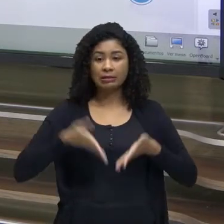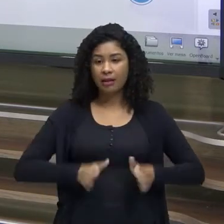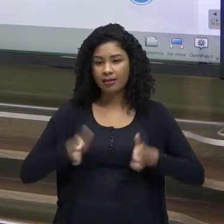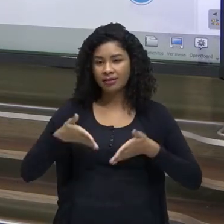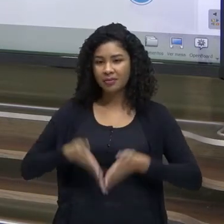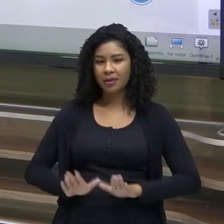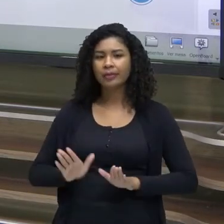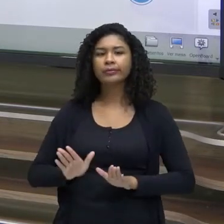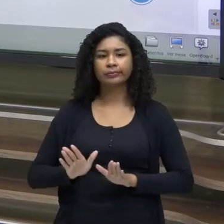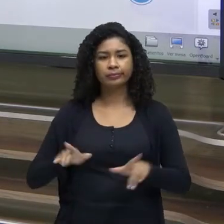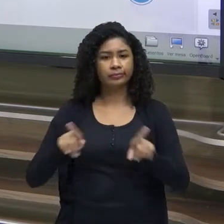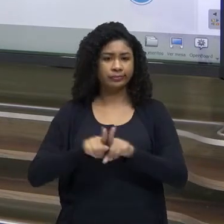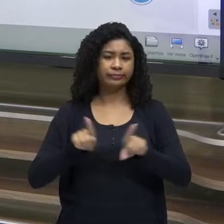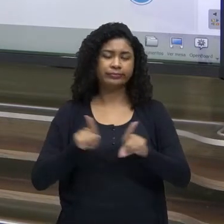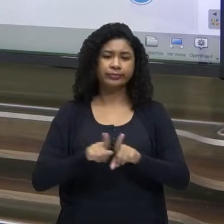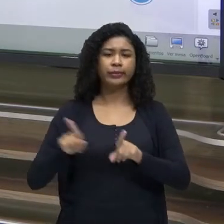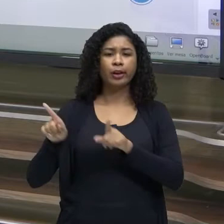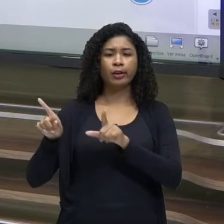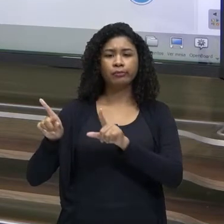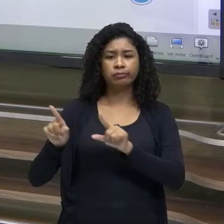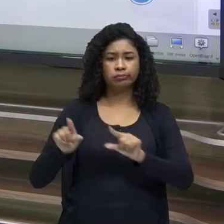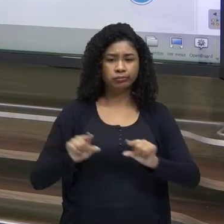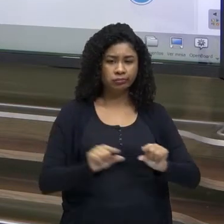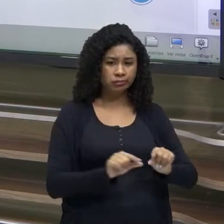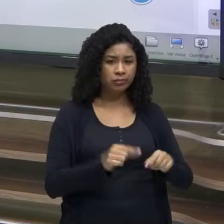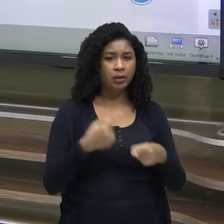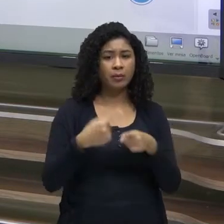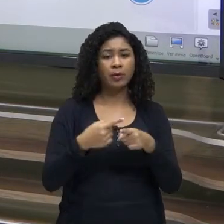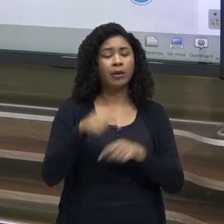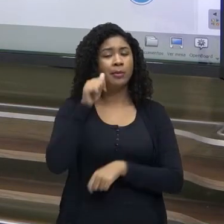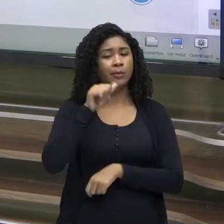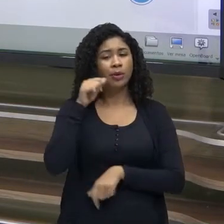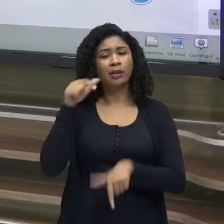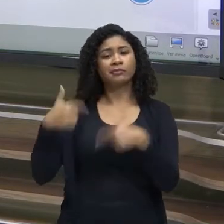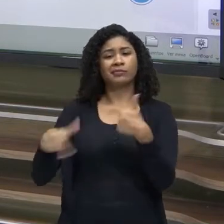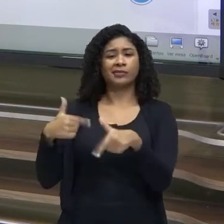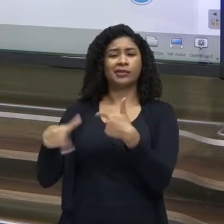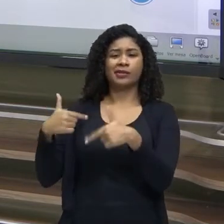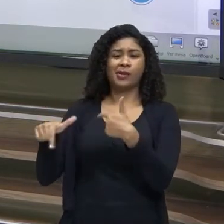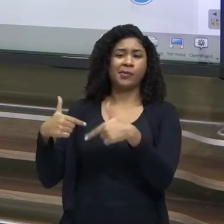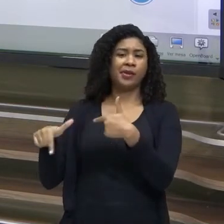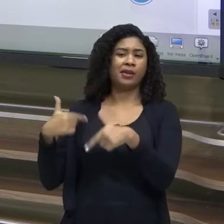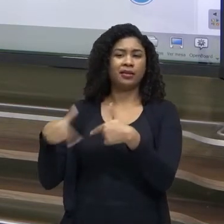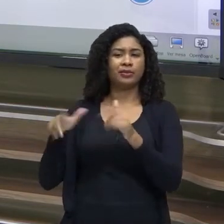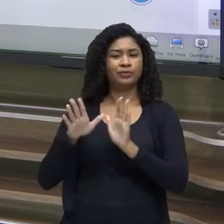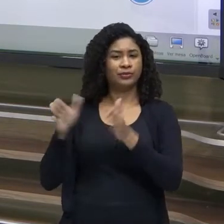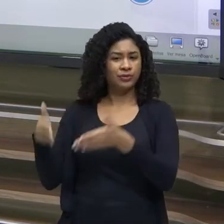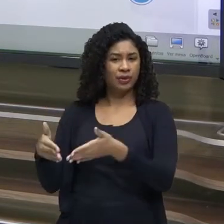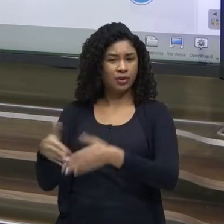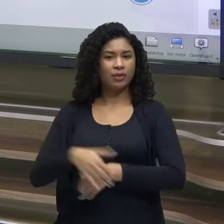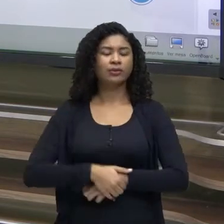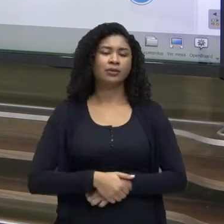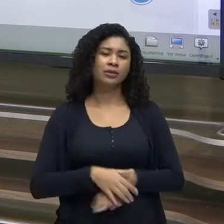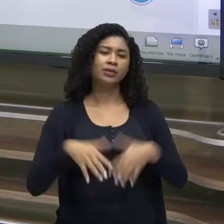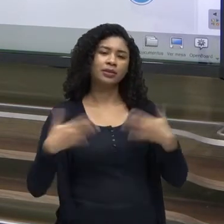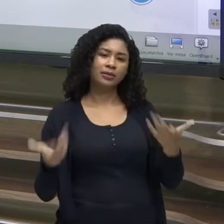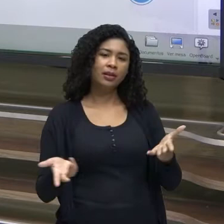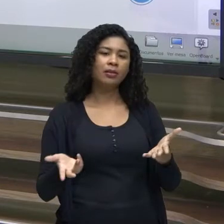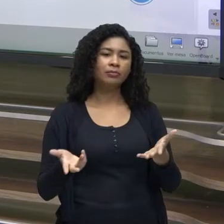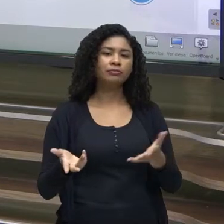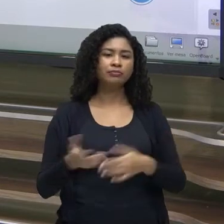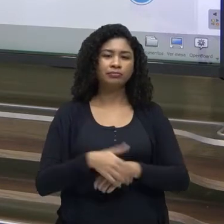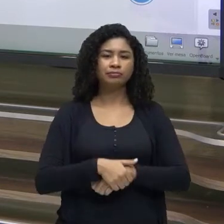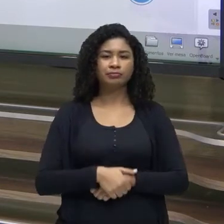a mulher continua no mercado de trabalho cada vez mais tempo. E aí é que acaba no planejamento familiar, deixando os filhos para um